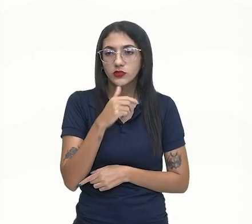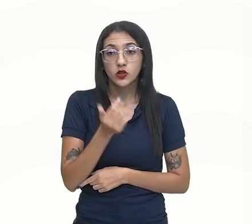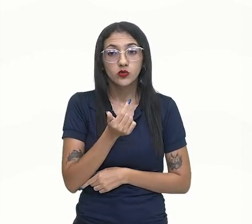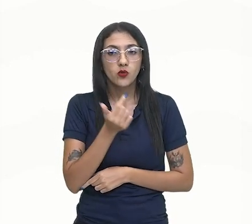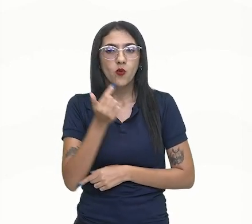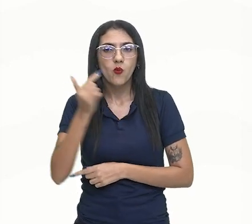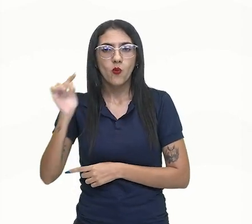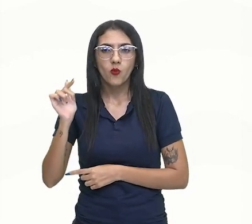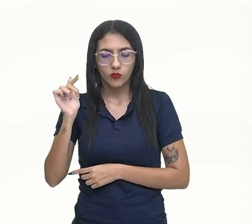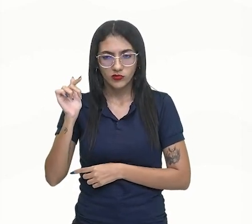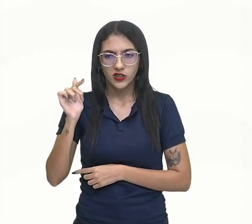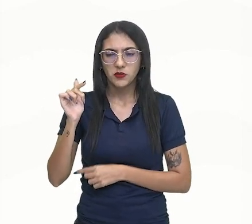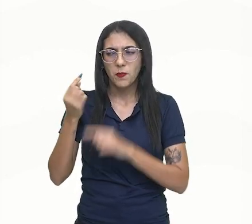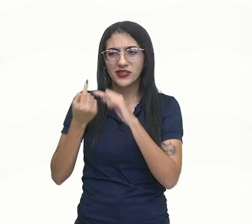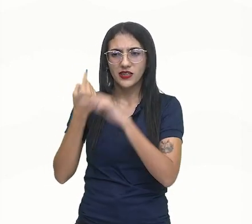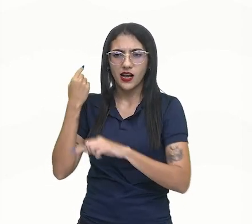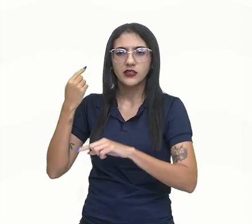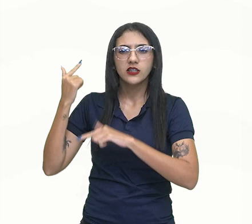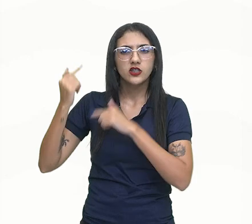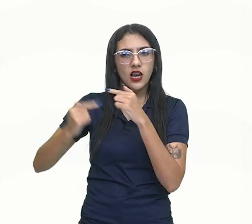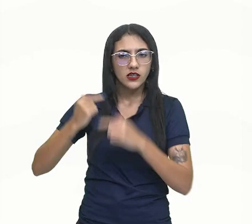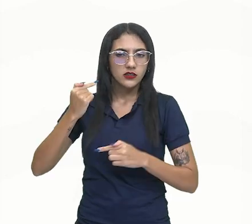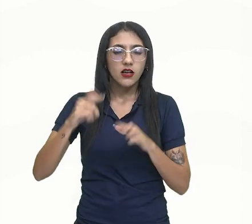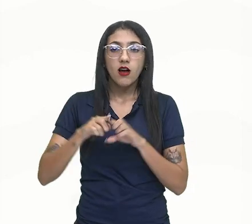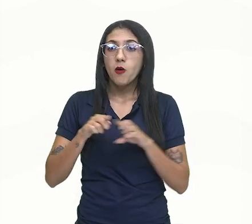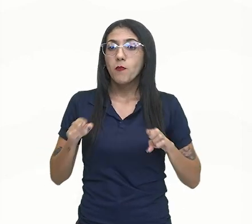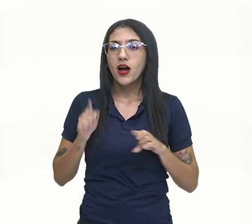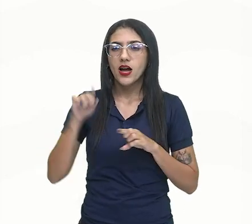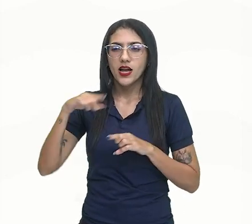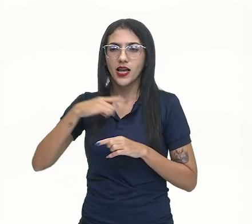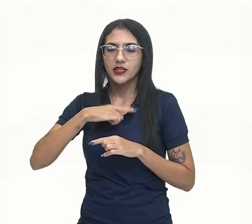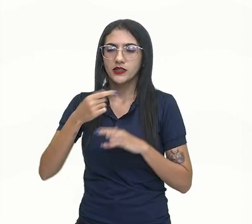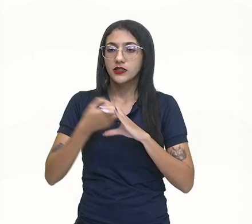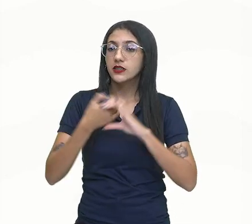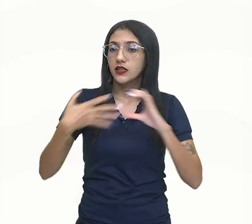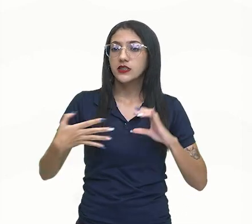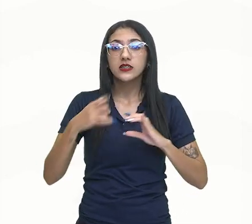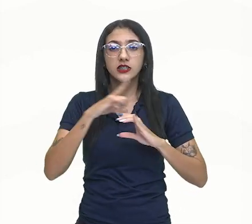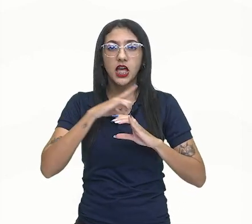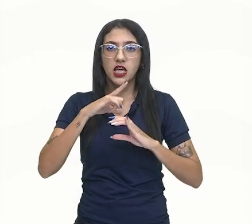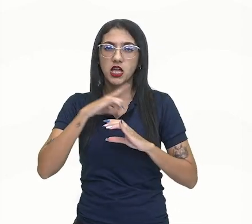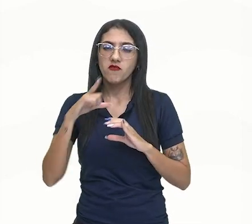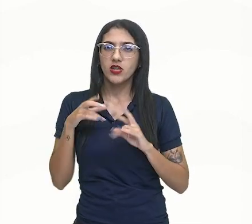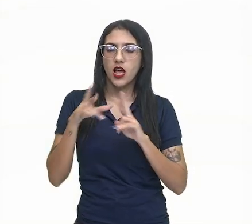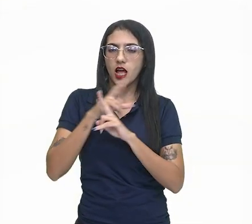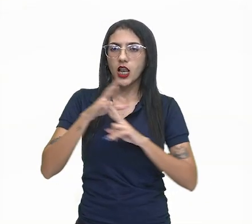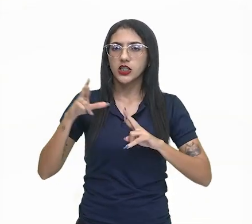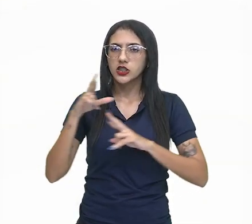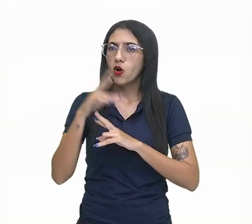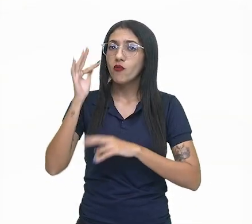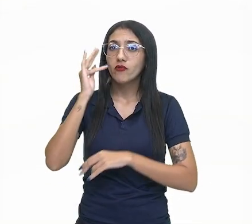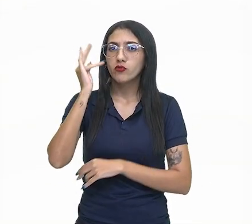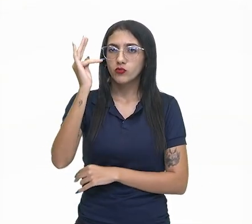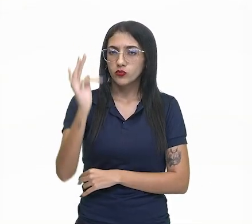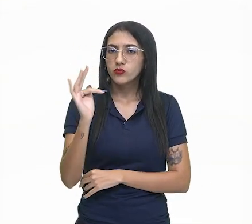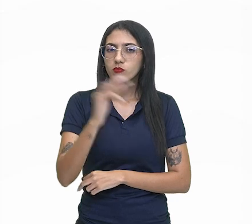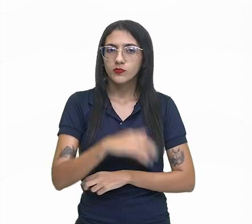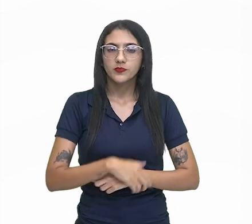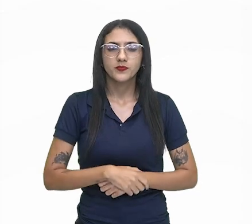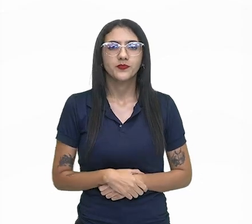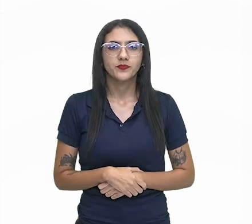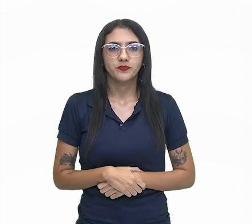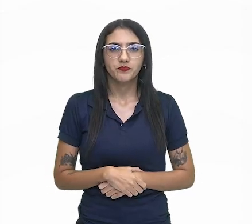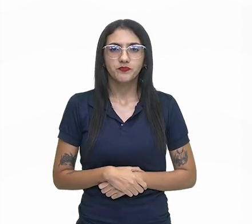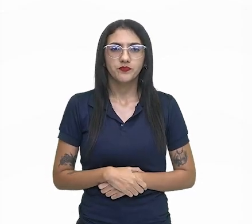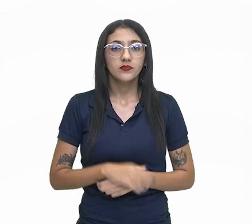se reproduziram, e aquela característica foi, então, levada, transmitida para os seus descendentes. Tá? A